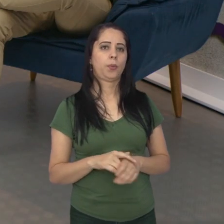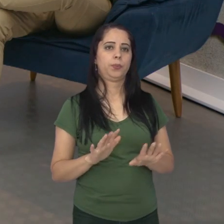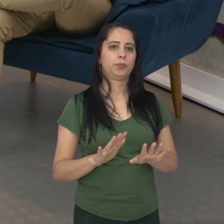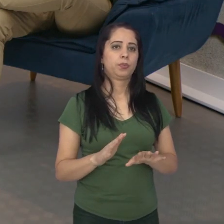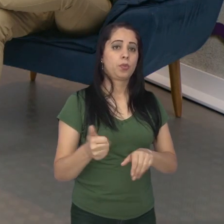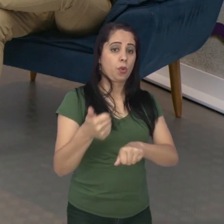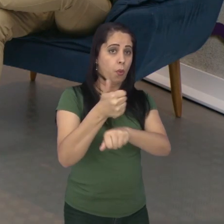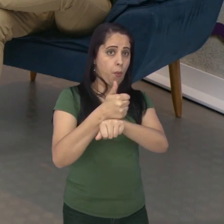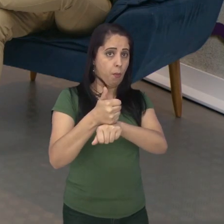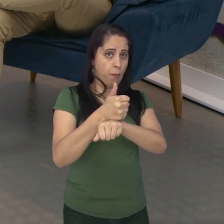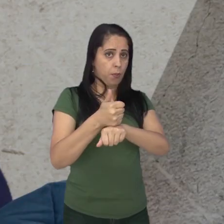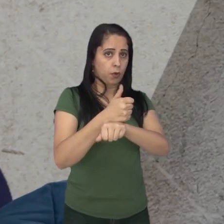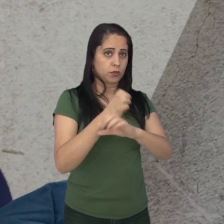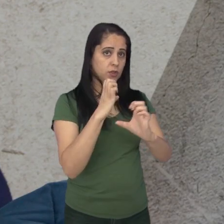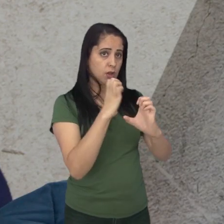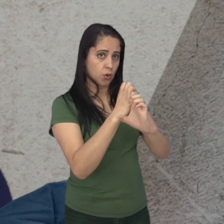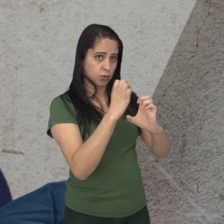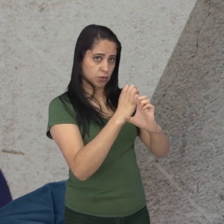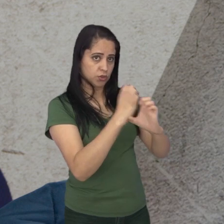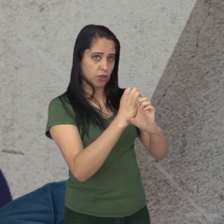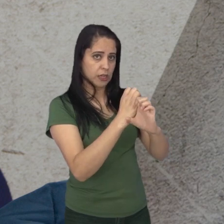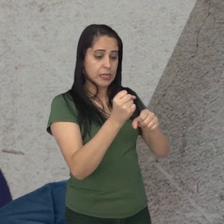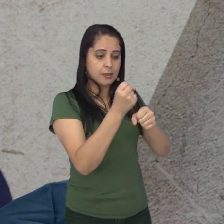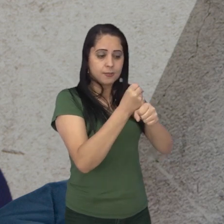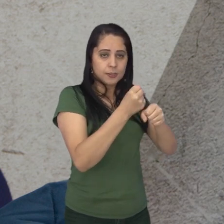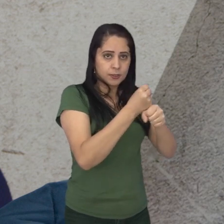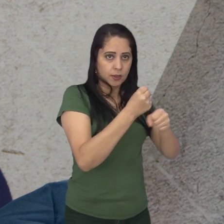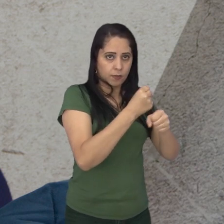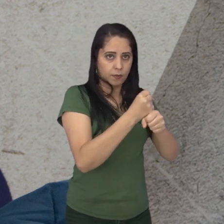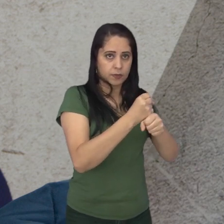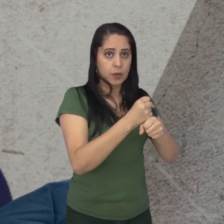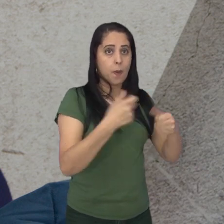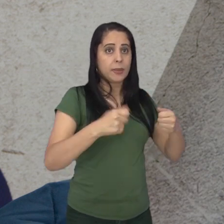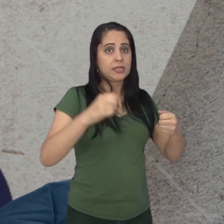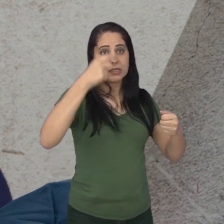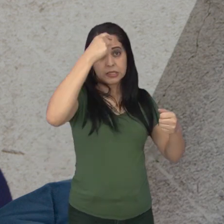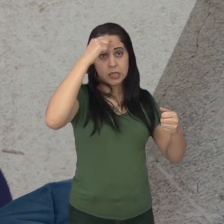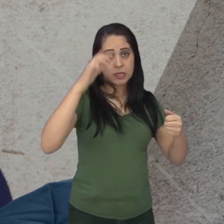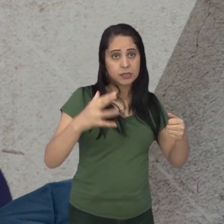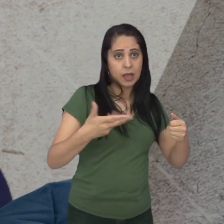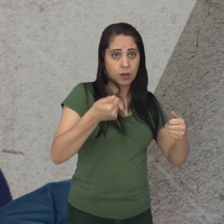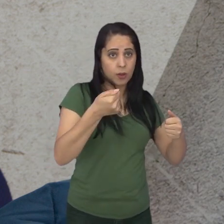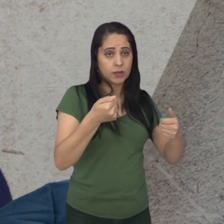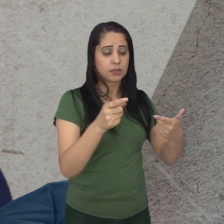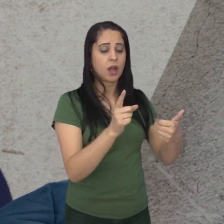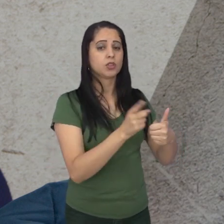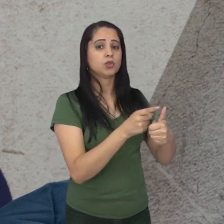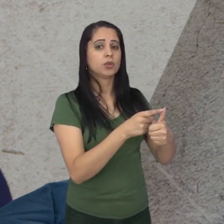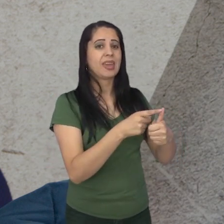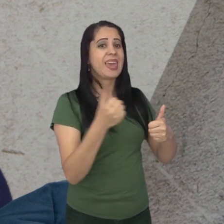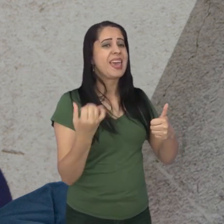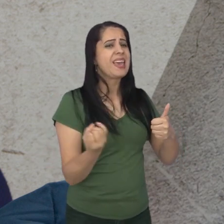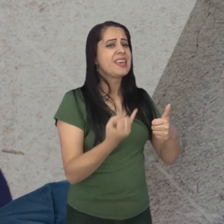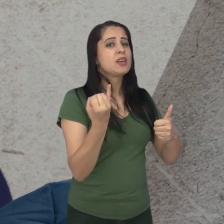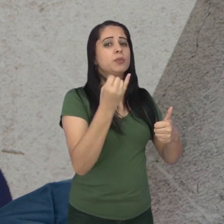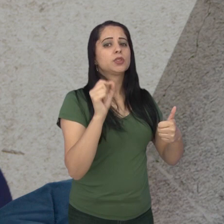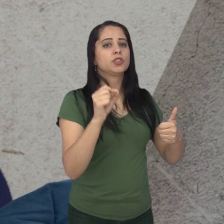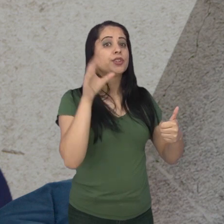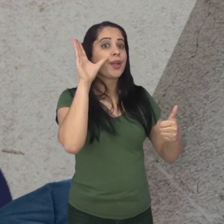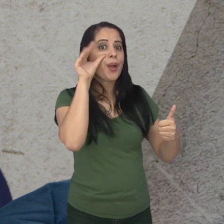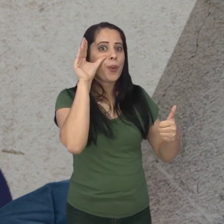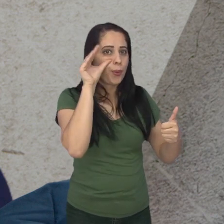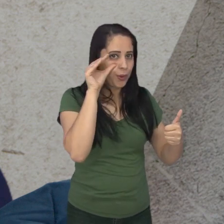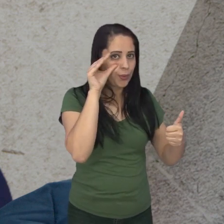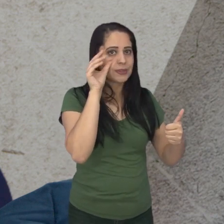profissional de engenharia civil, eu acredito que uma das qualidades que ele deve ter, uma das mais importantes é